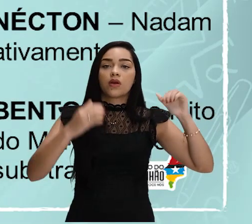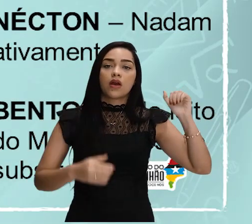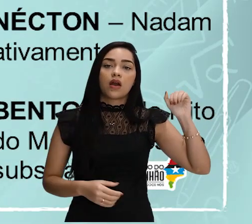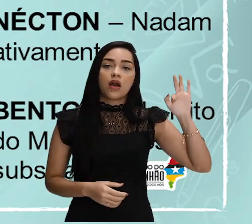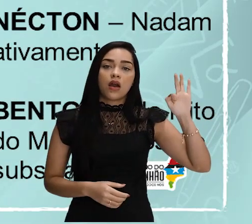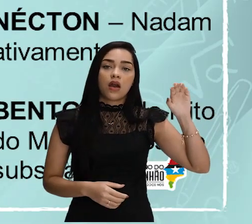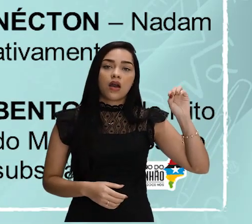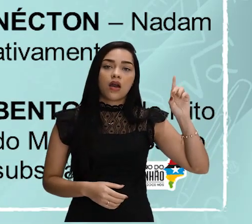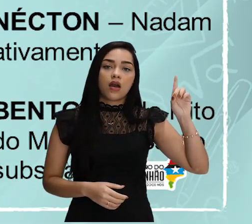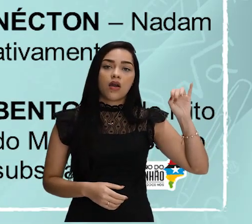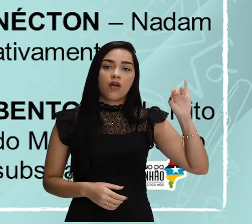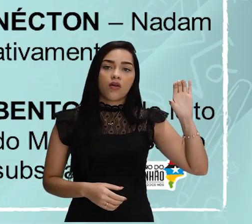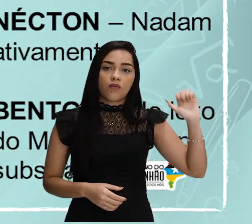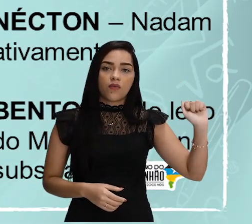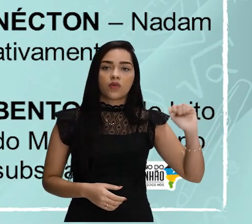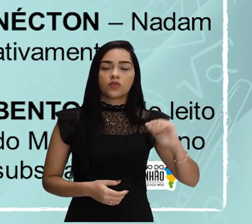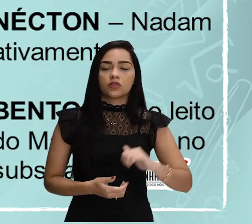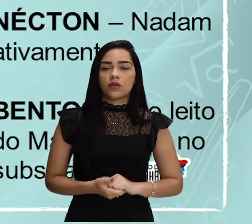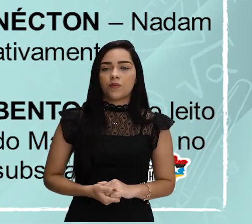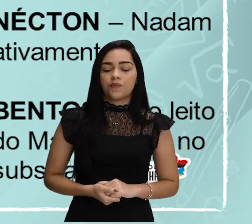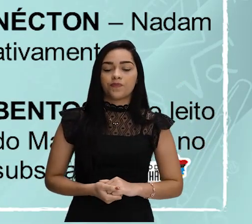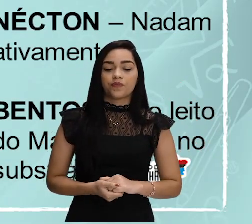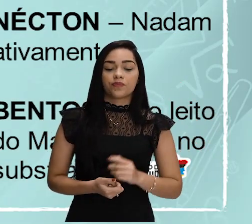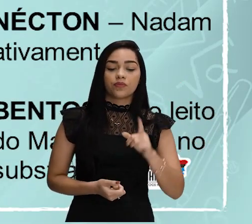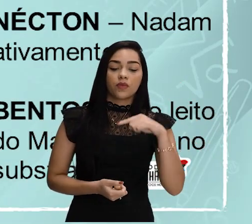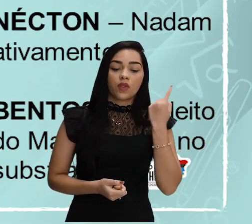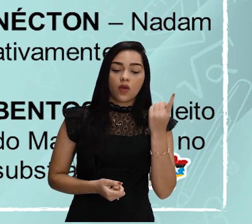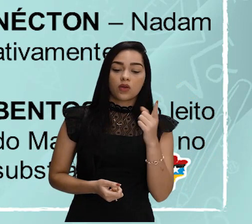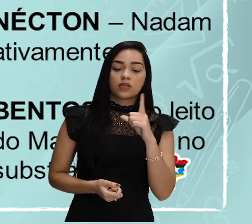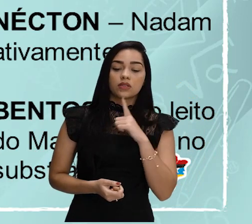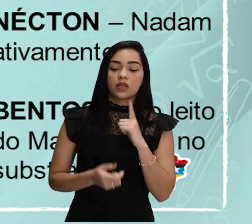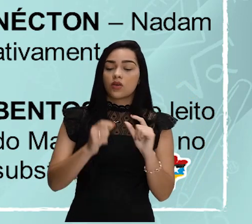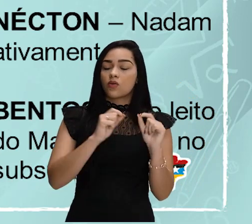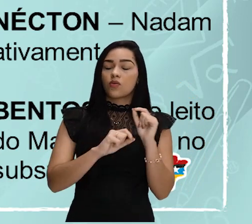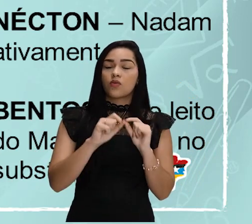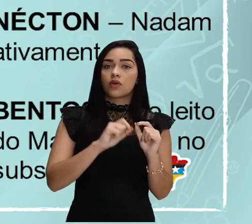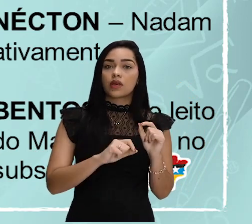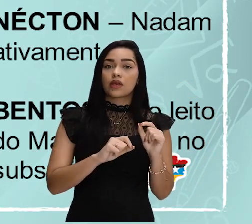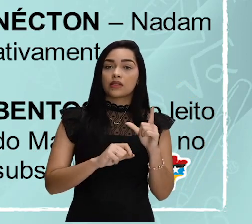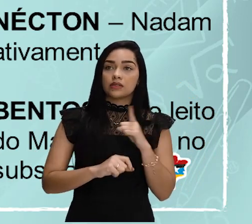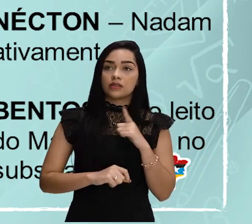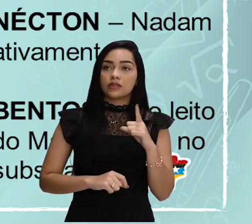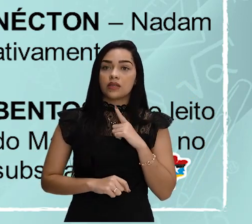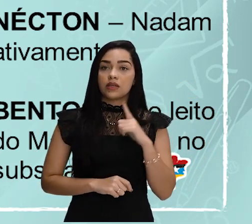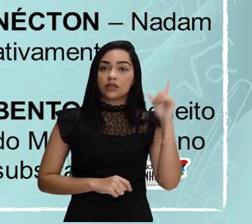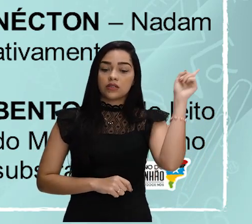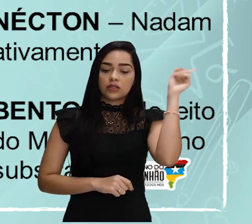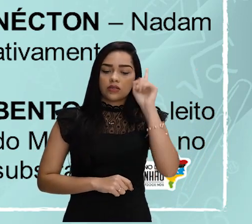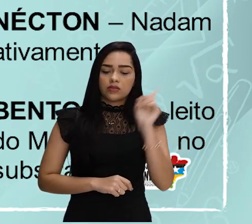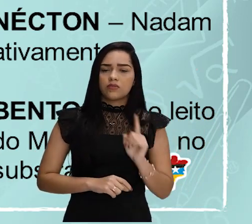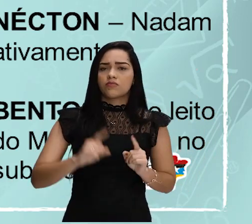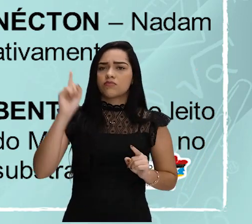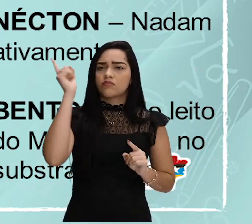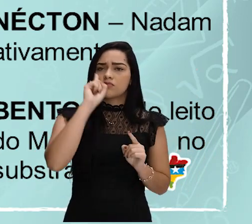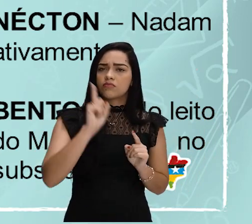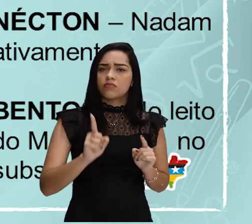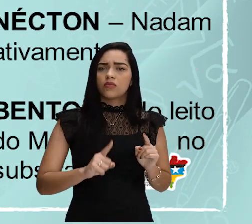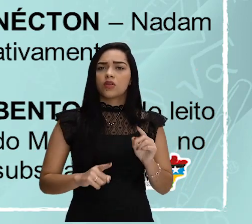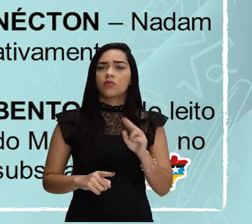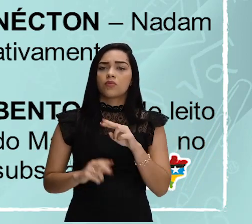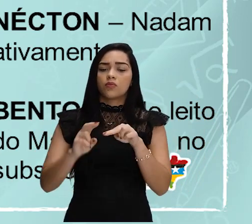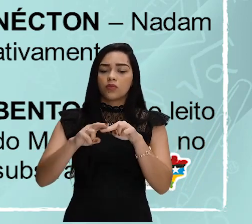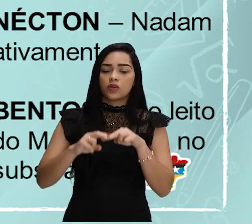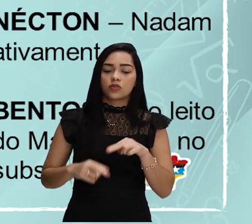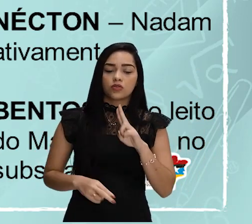afótica, tá? É a zona onde nós vamos encontrar incidência de raios luminosos. Por isso que o nome